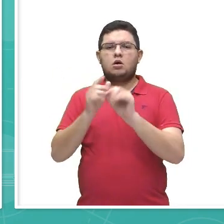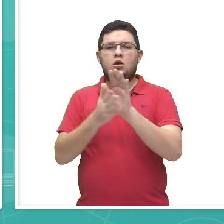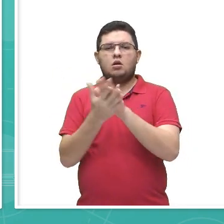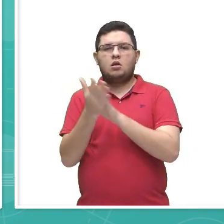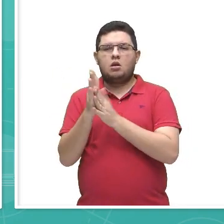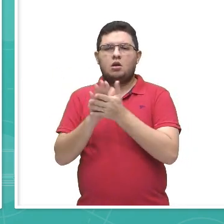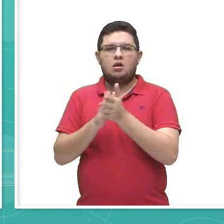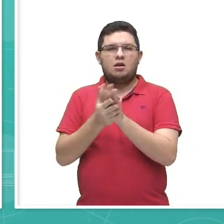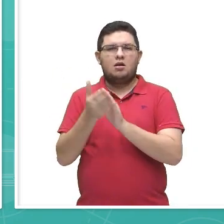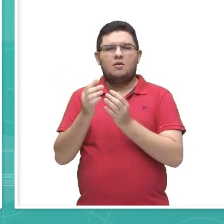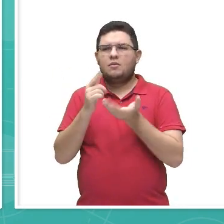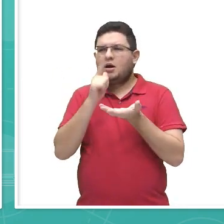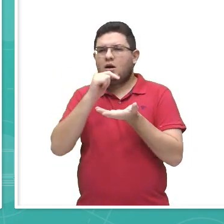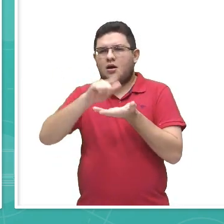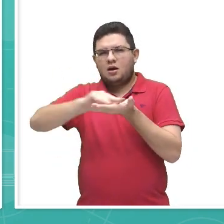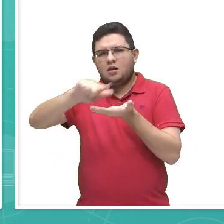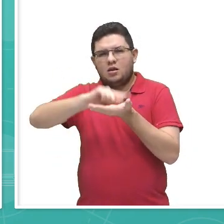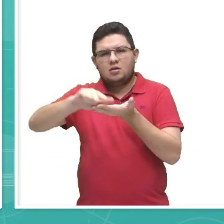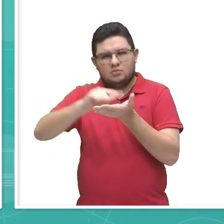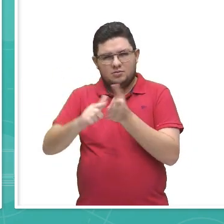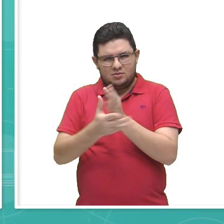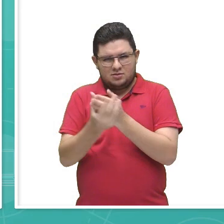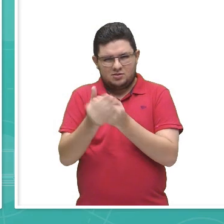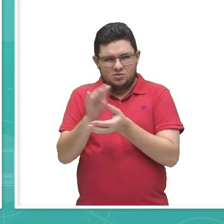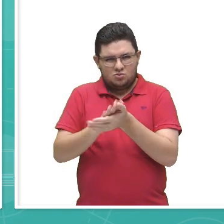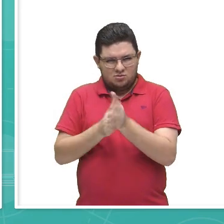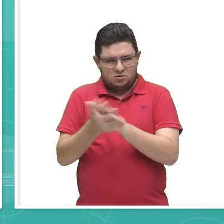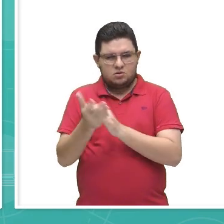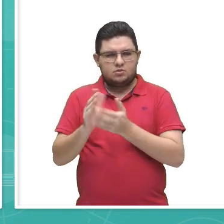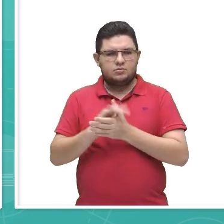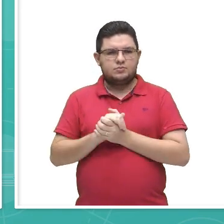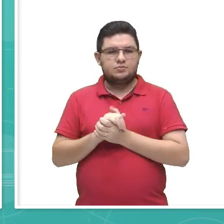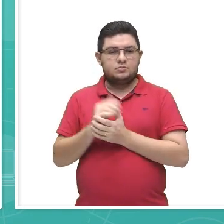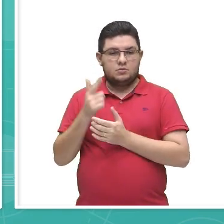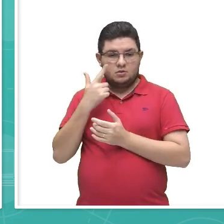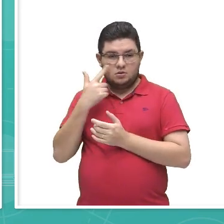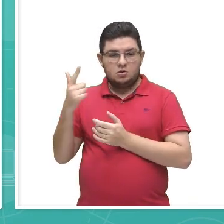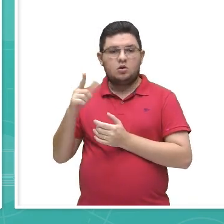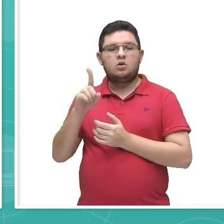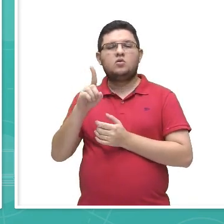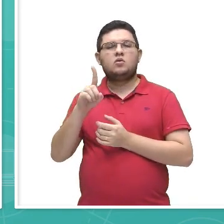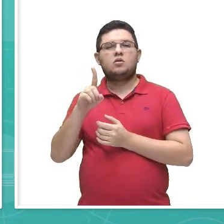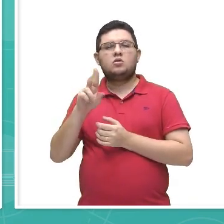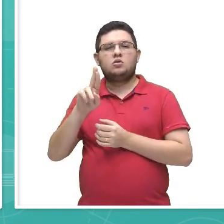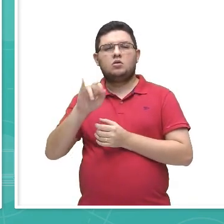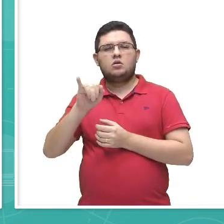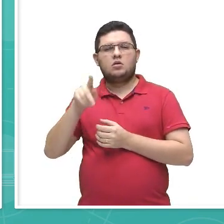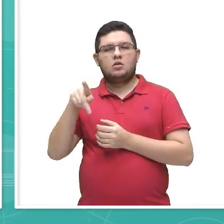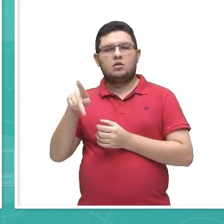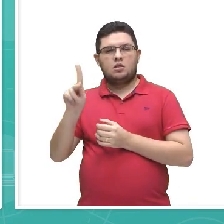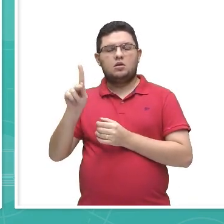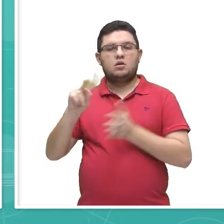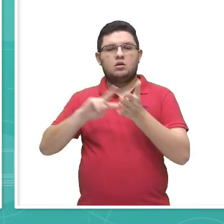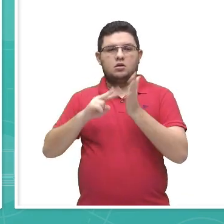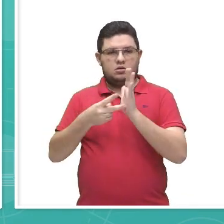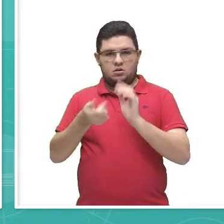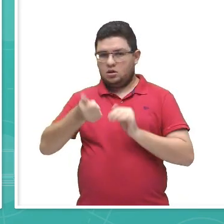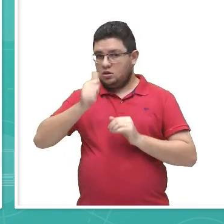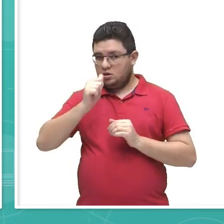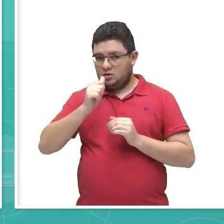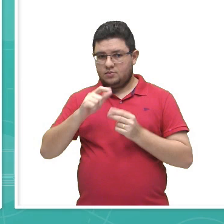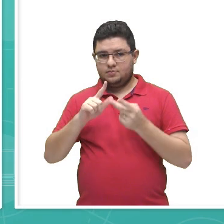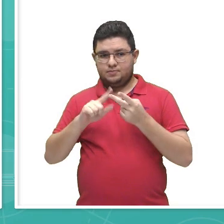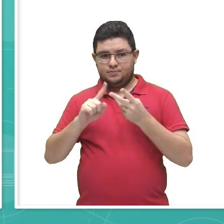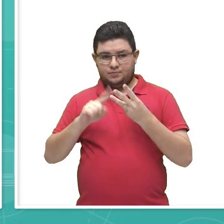outros verbos também. Drink é o verbo tomar ou beber, não é? Play, o verbo